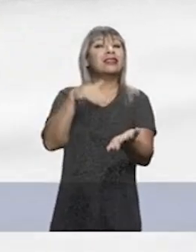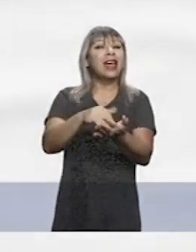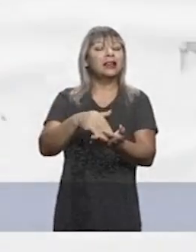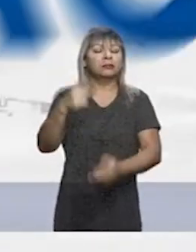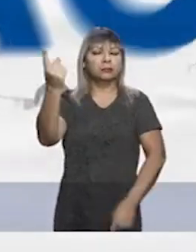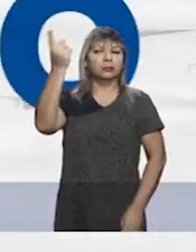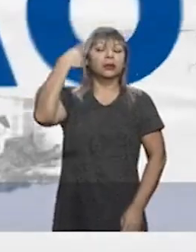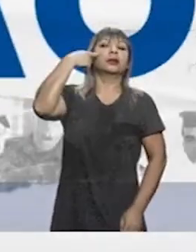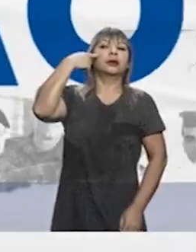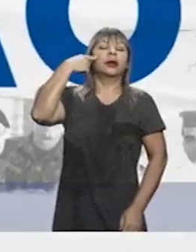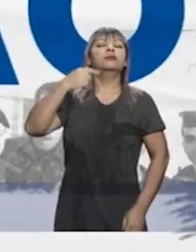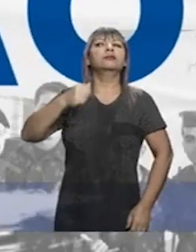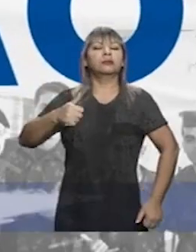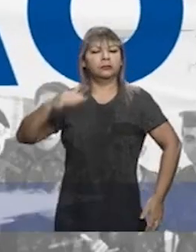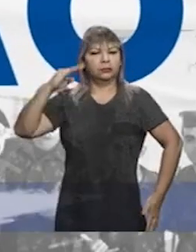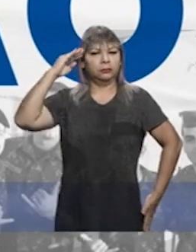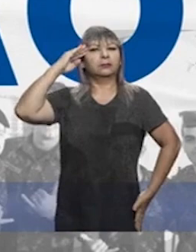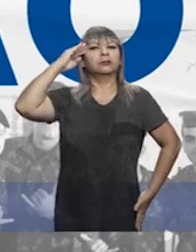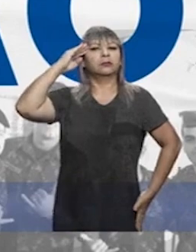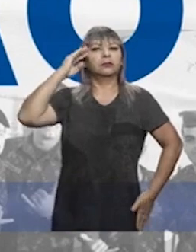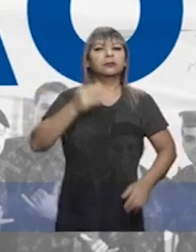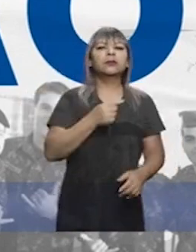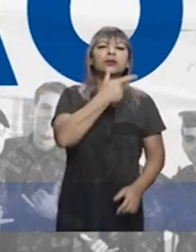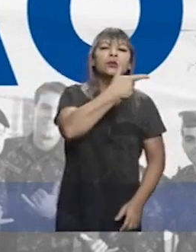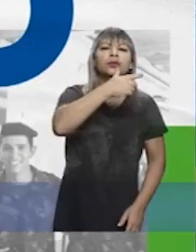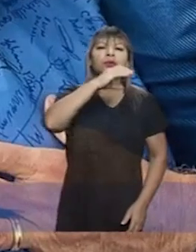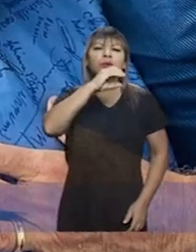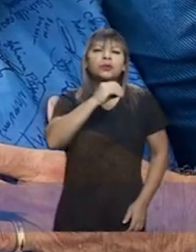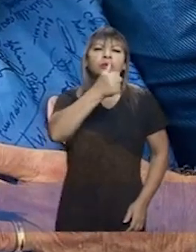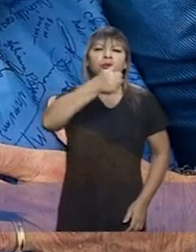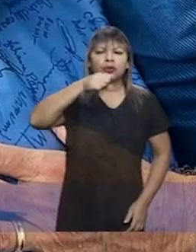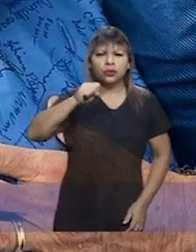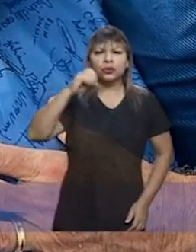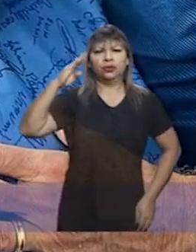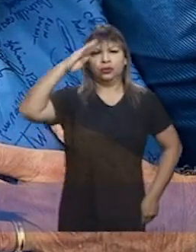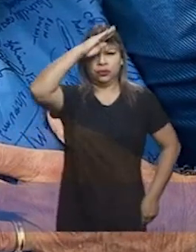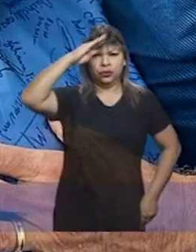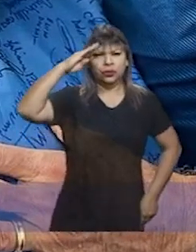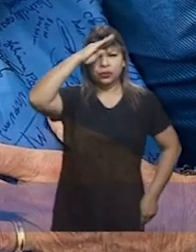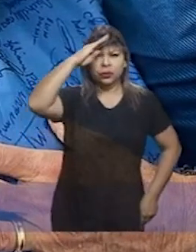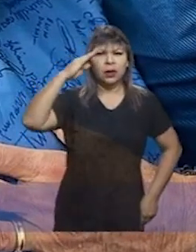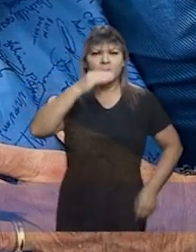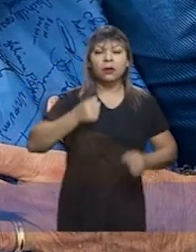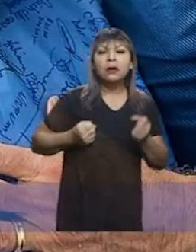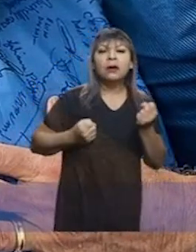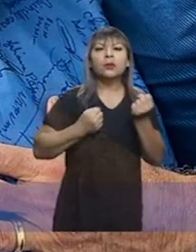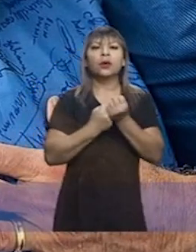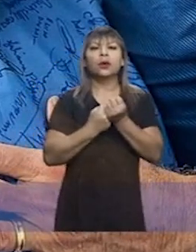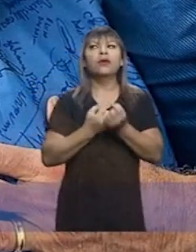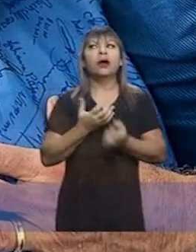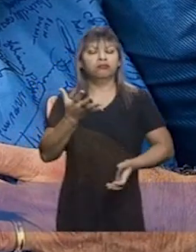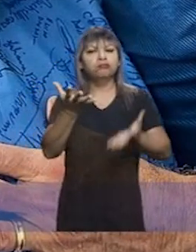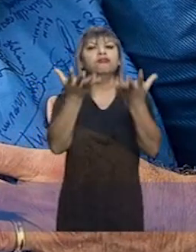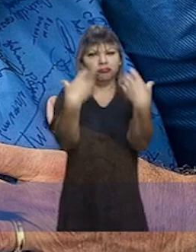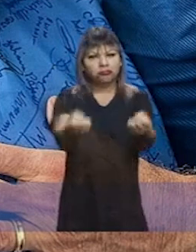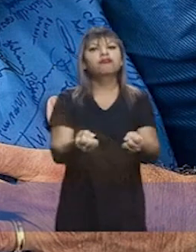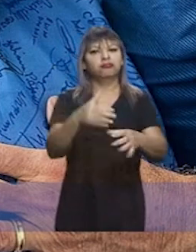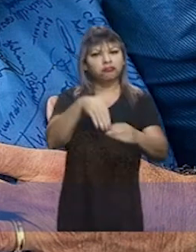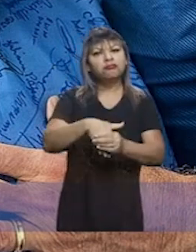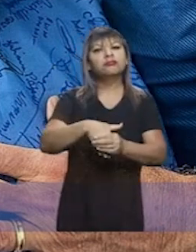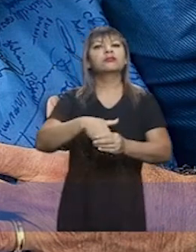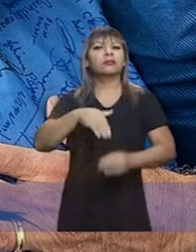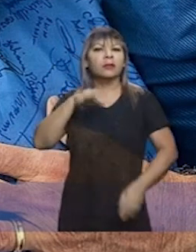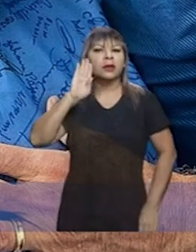para uma nova missão. Em 2018, apoiado por Jair Bolsonaro, se candidatou a